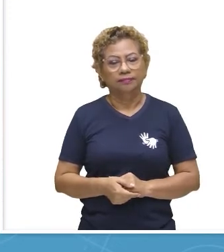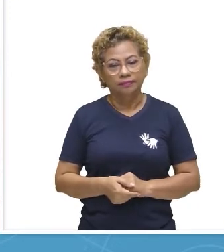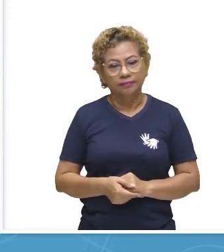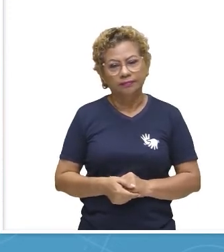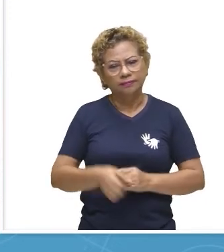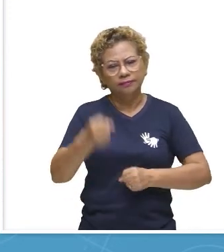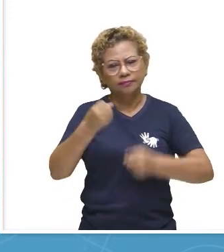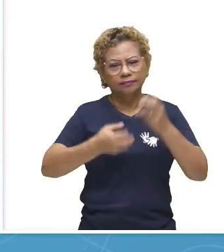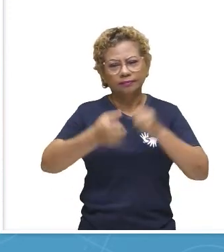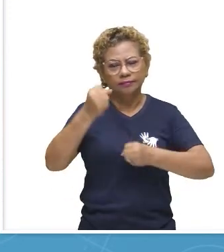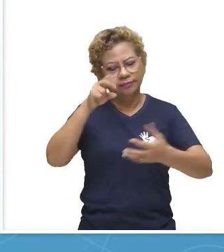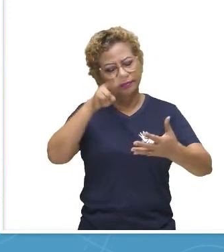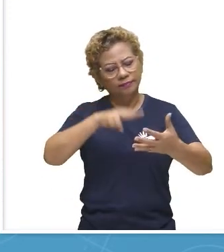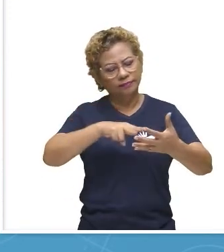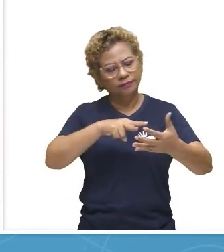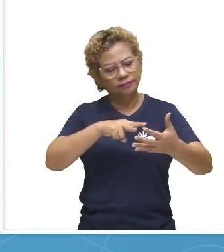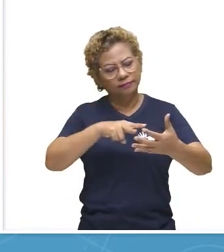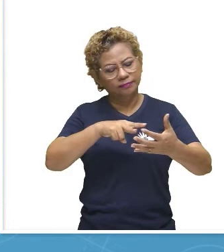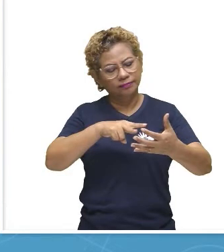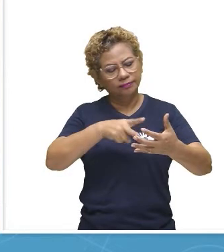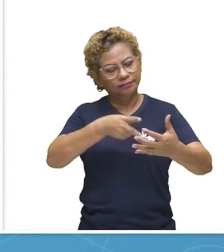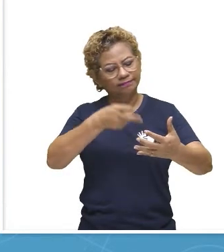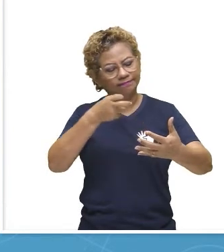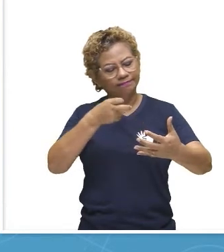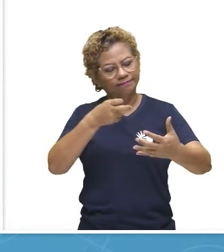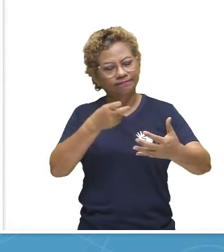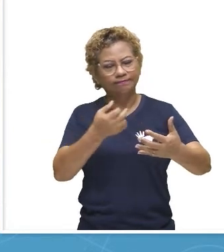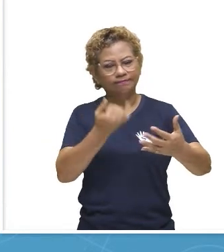dizendo que esses ângulos são...